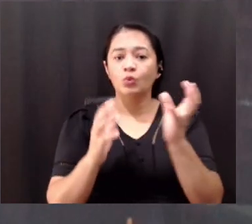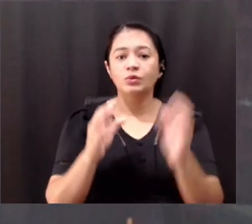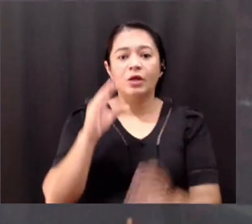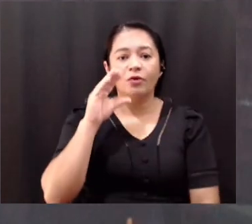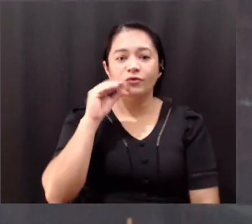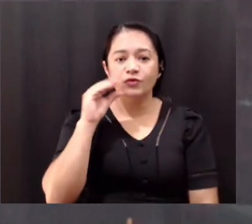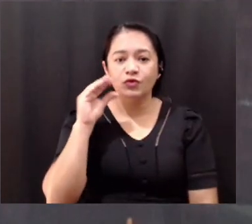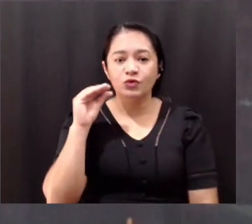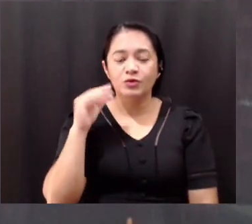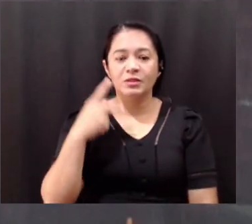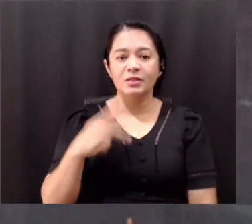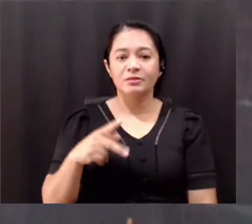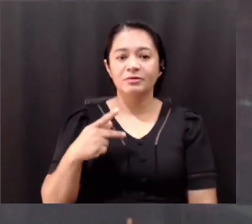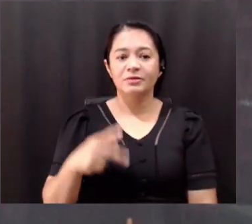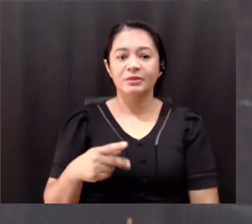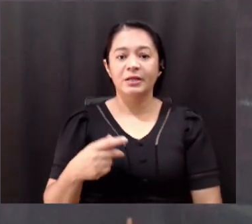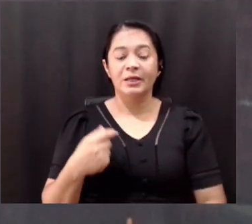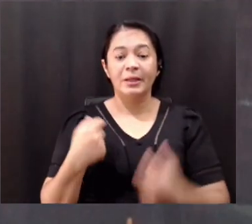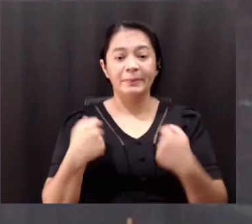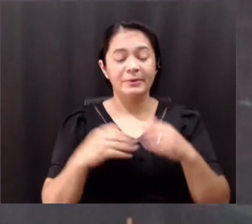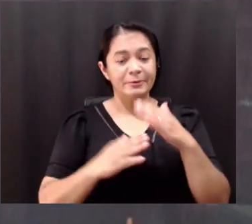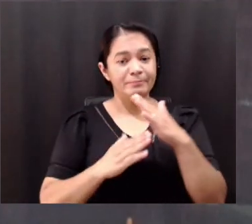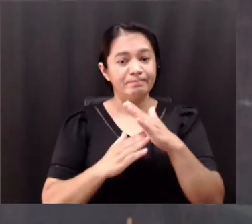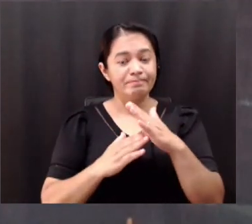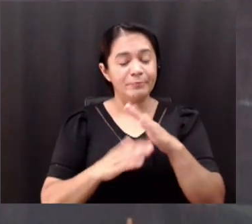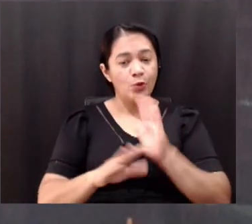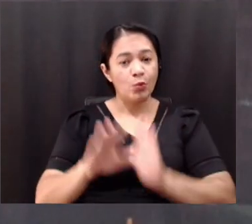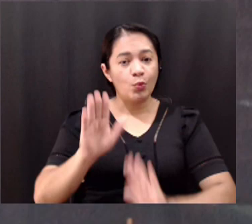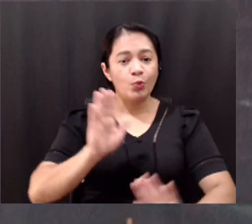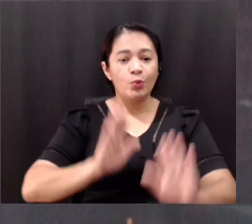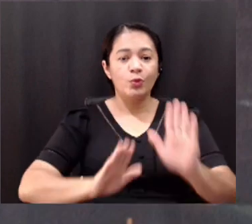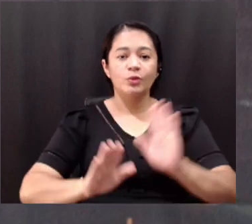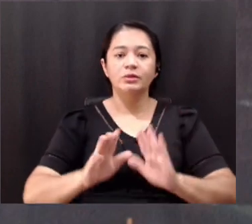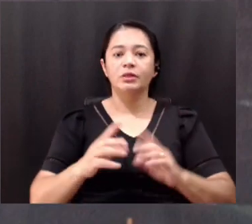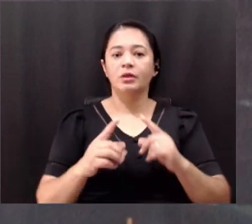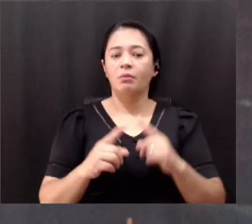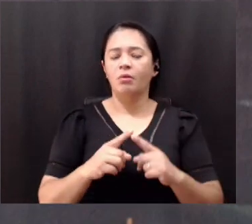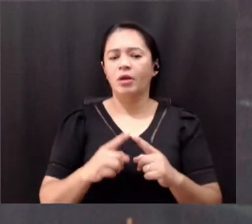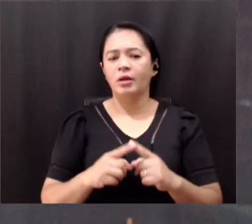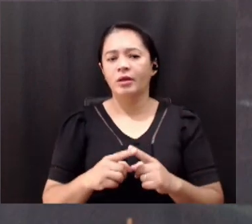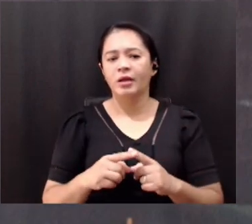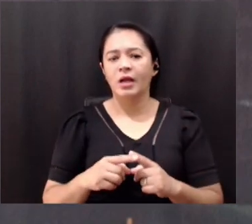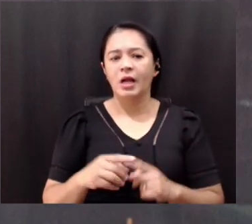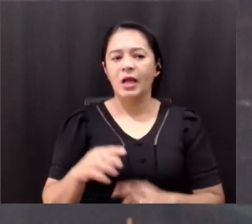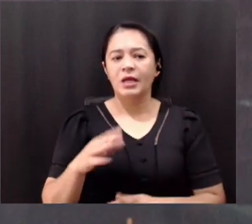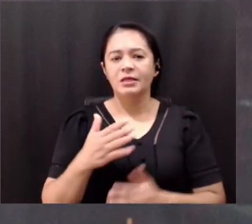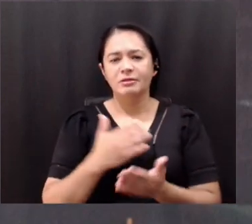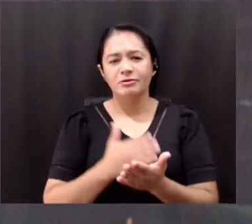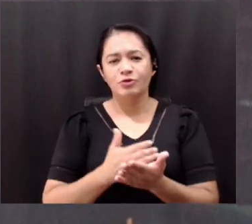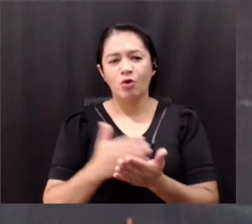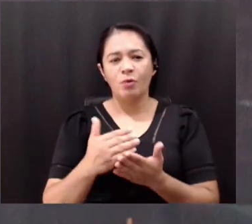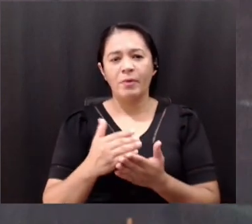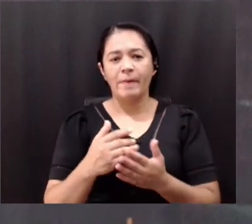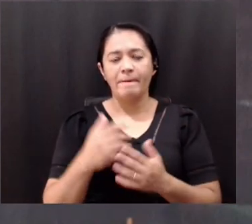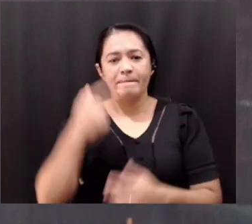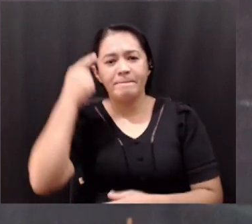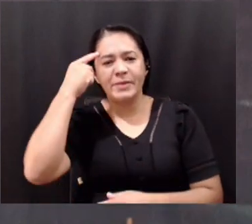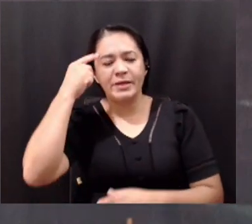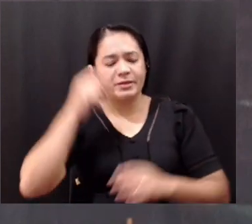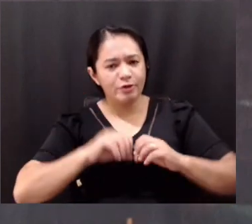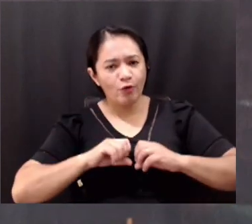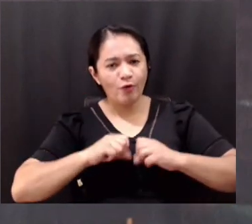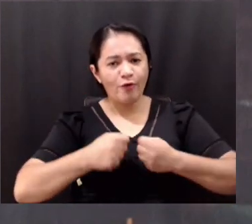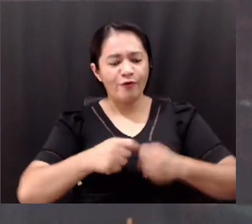ela tem que tomar muito cuidado, porque a princípio pode-se entender que aquela dedicação, aquele empenho daquele funcionário é uma coisa que